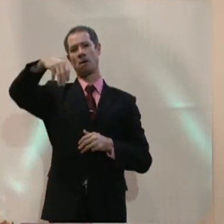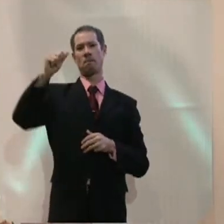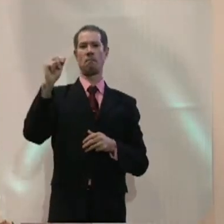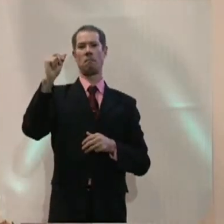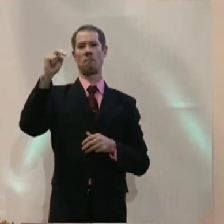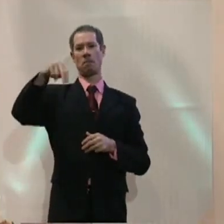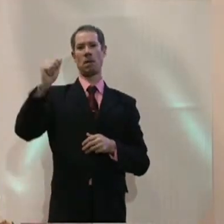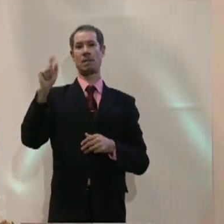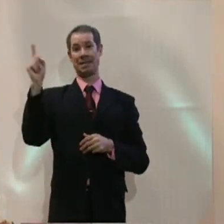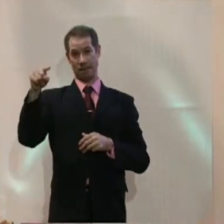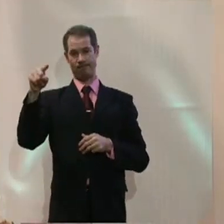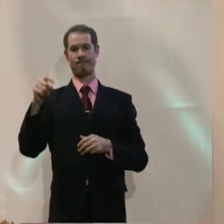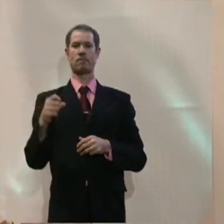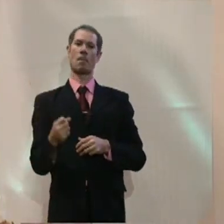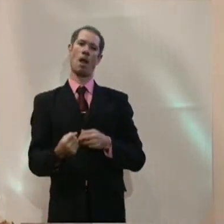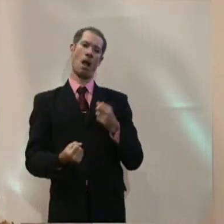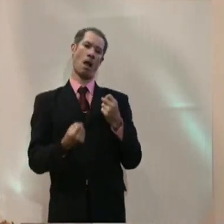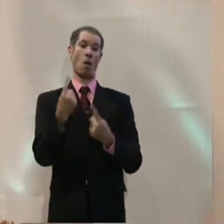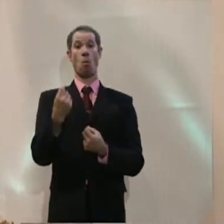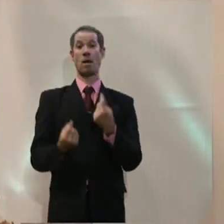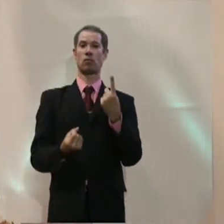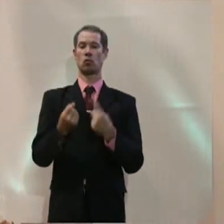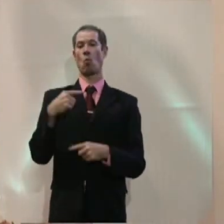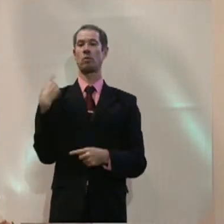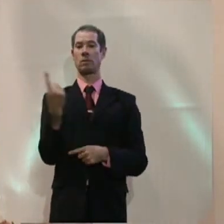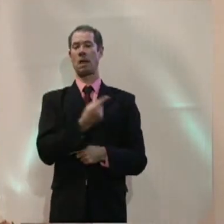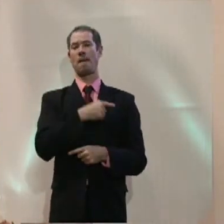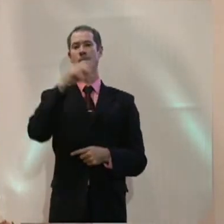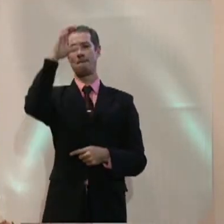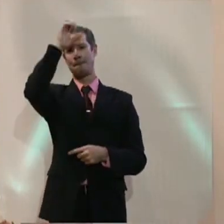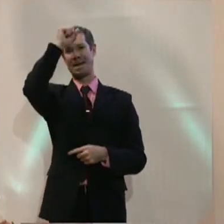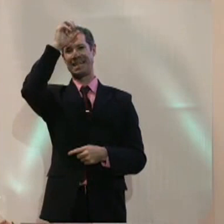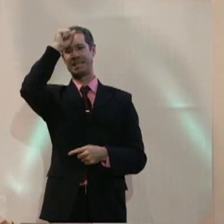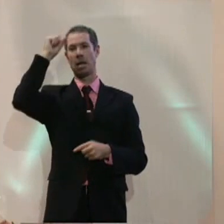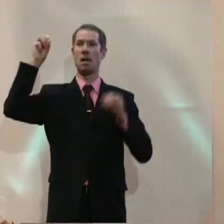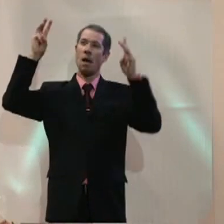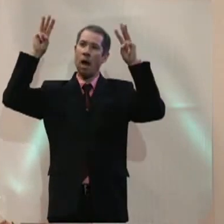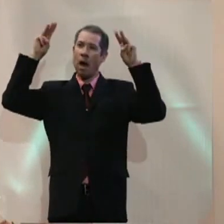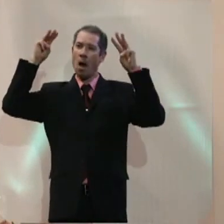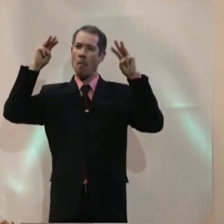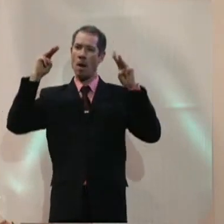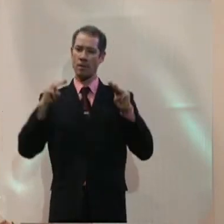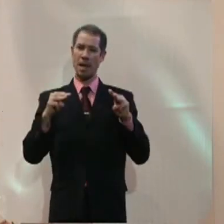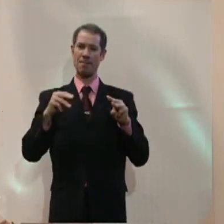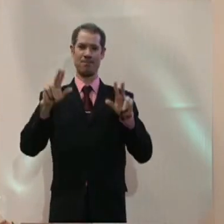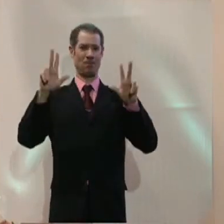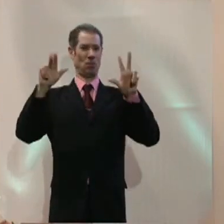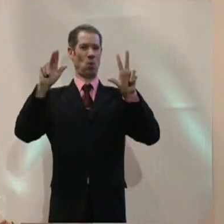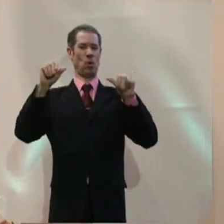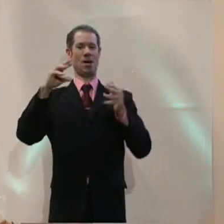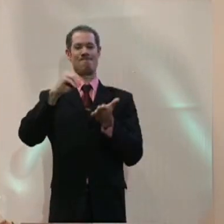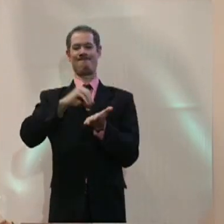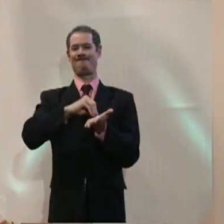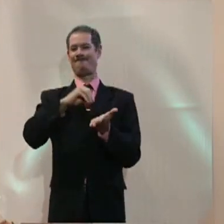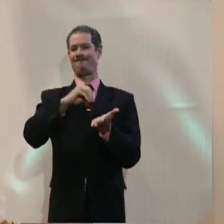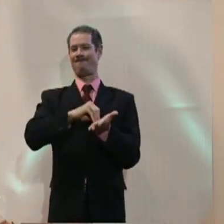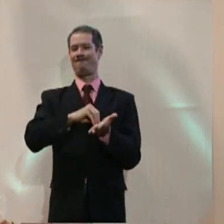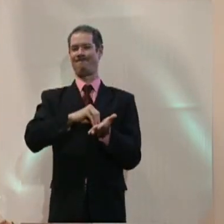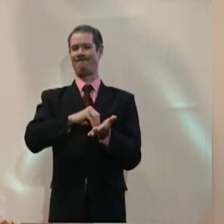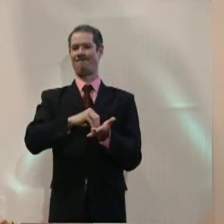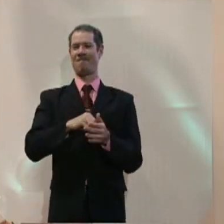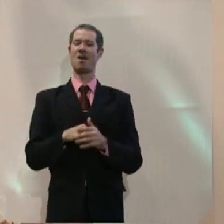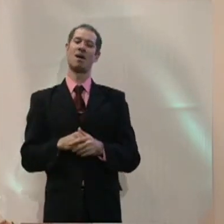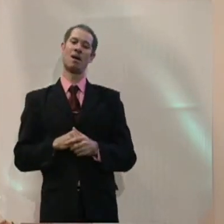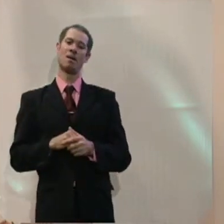E uma das coisas que a gente vai aprender é que o maná não vai faltar.